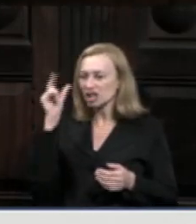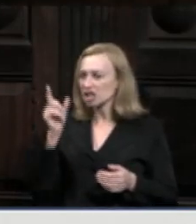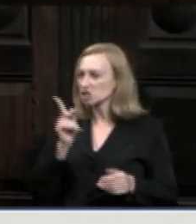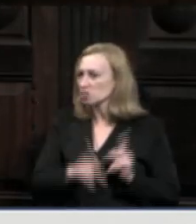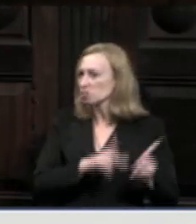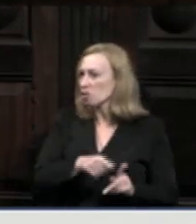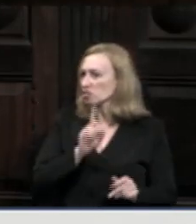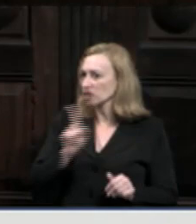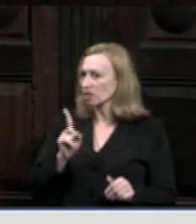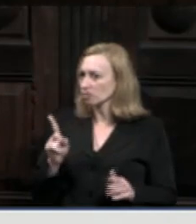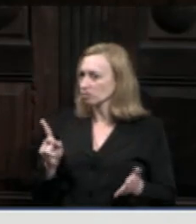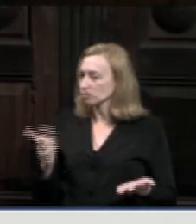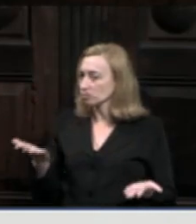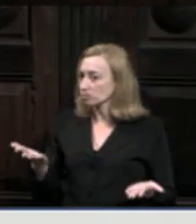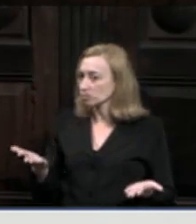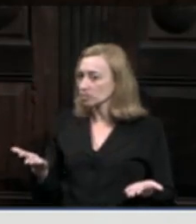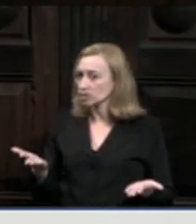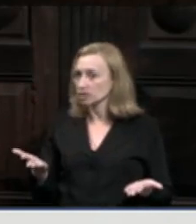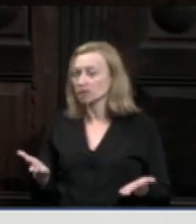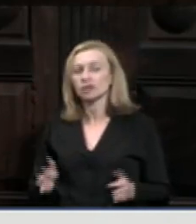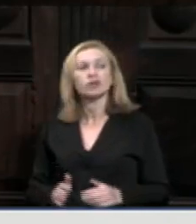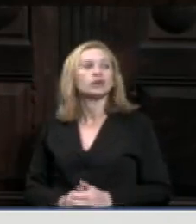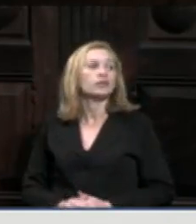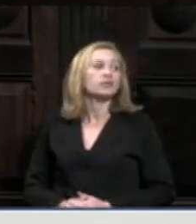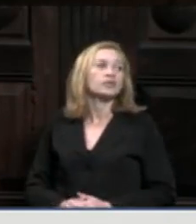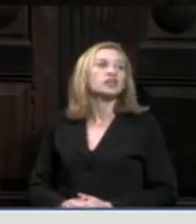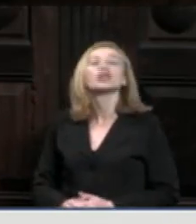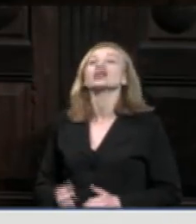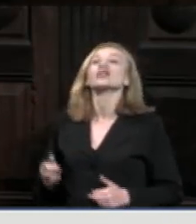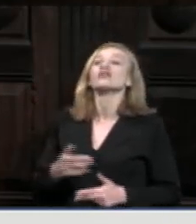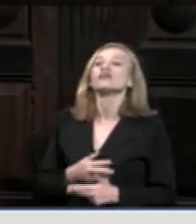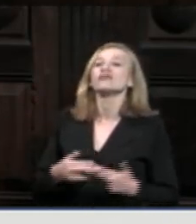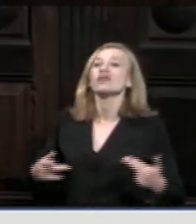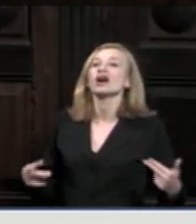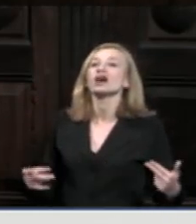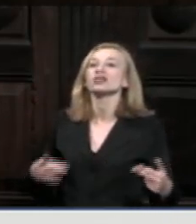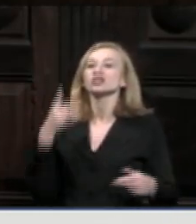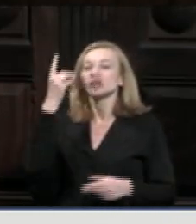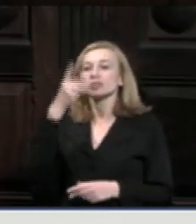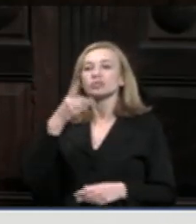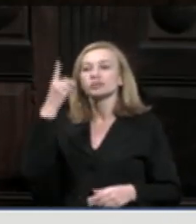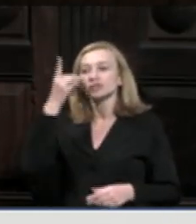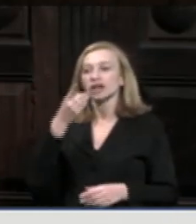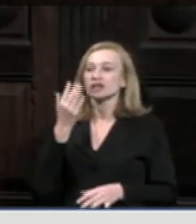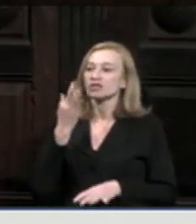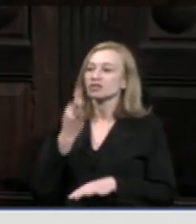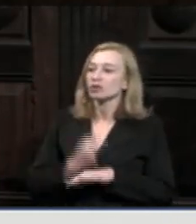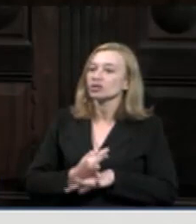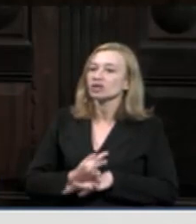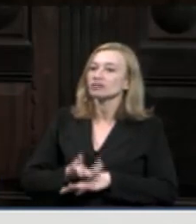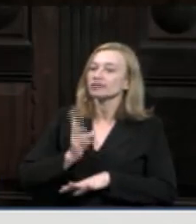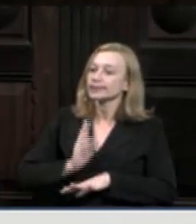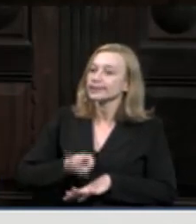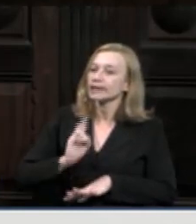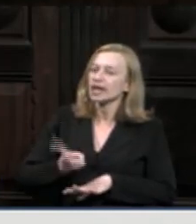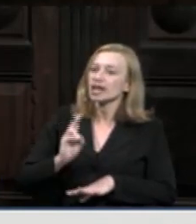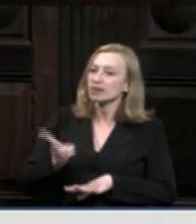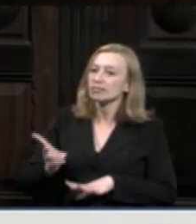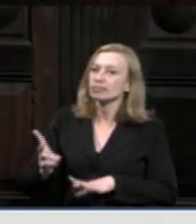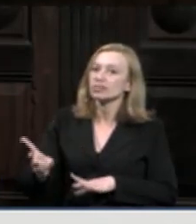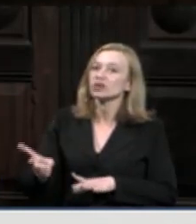No mínimo, a ausência de deputados aqui tem sido costumeira, é